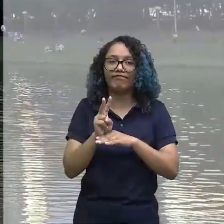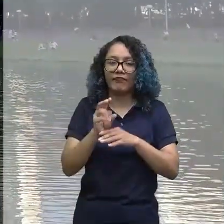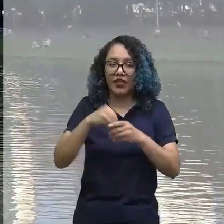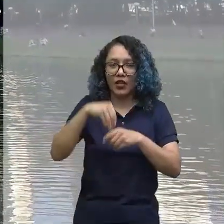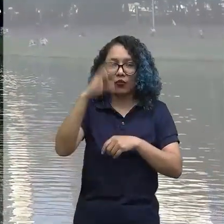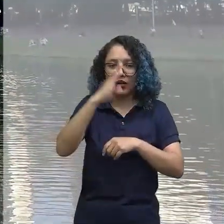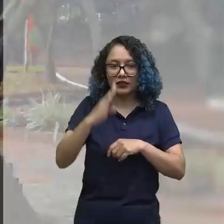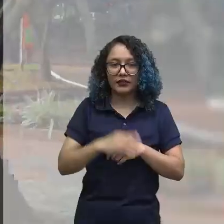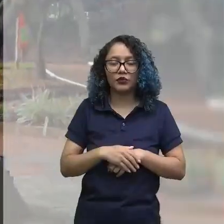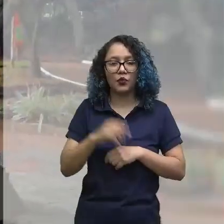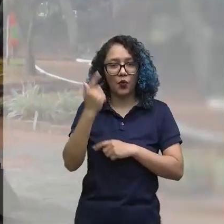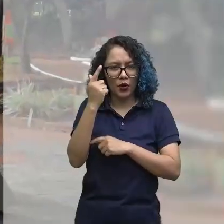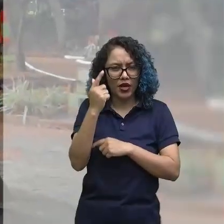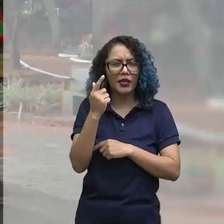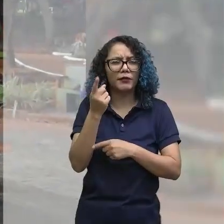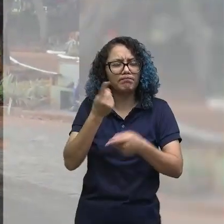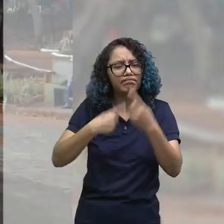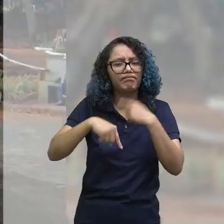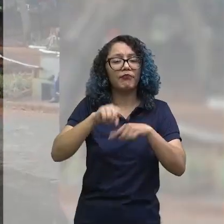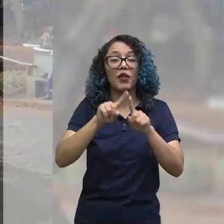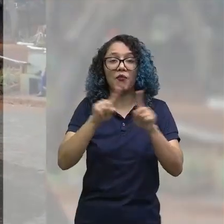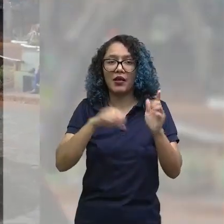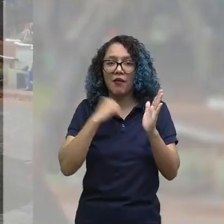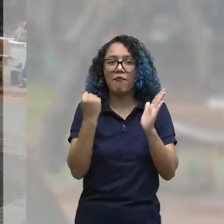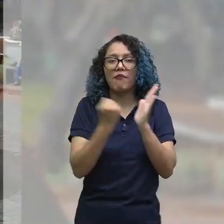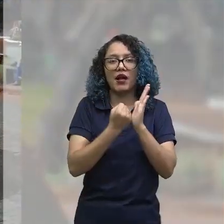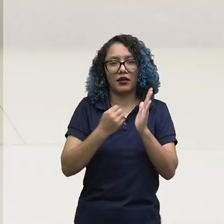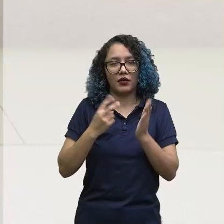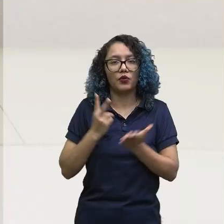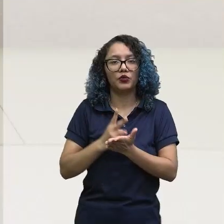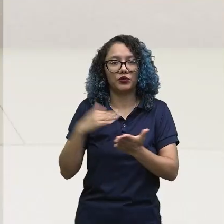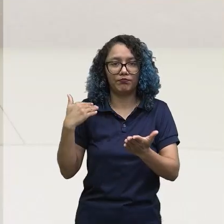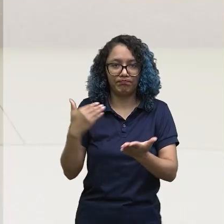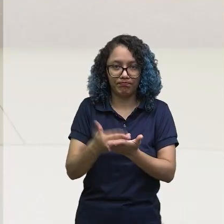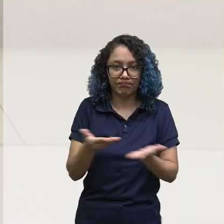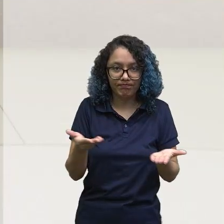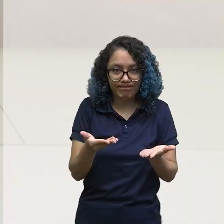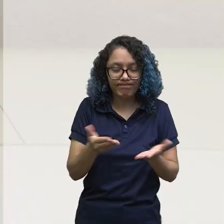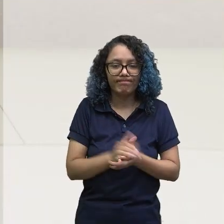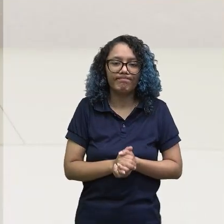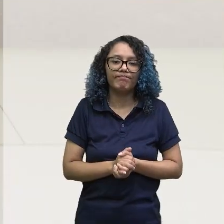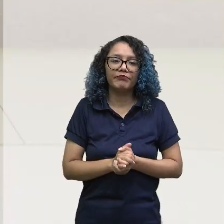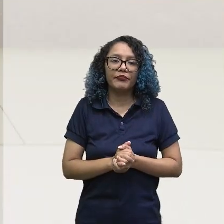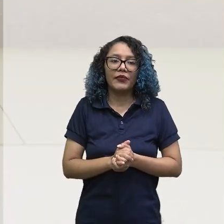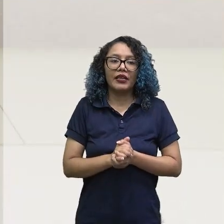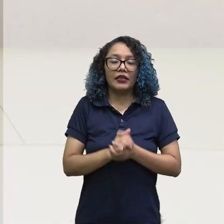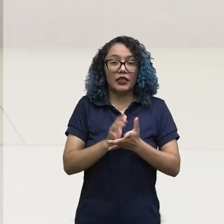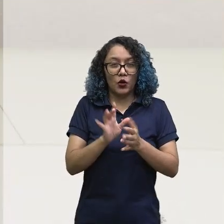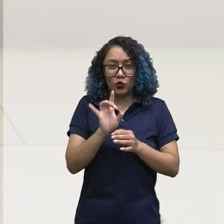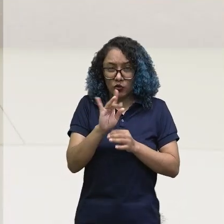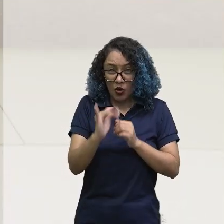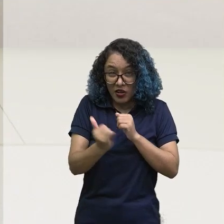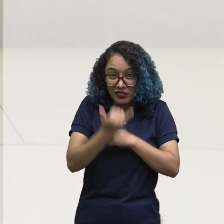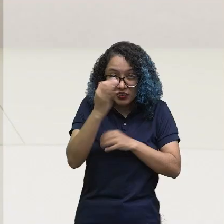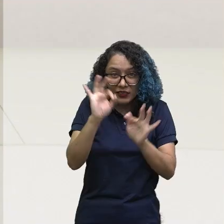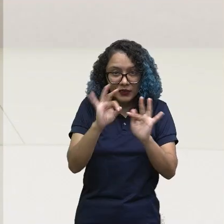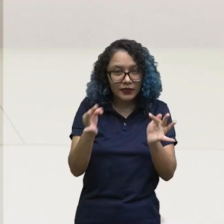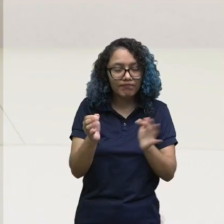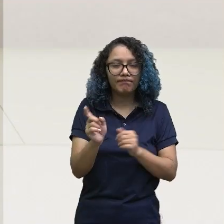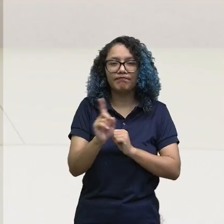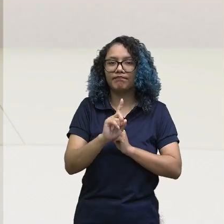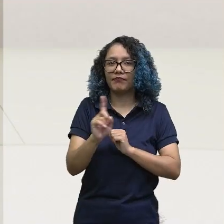a tragédia, mas as cicatrizes ainda permanecem. Então, gente, mais do que um acidente, o caso